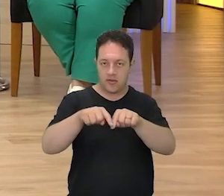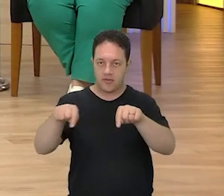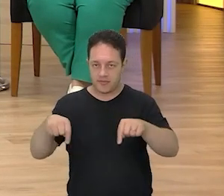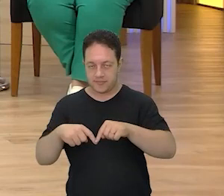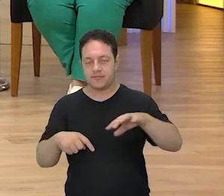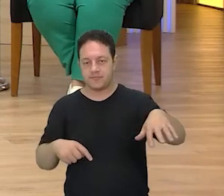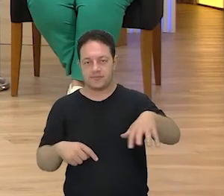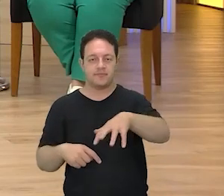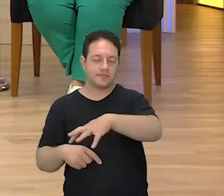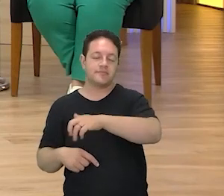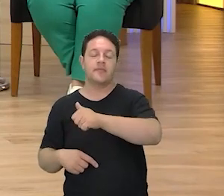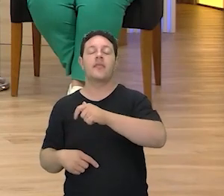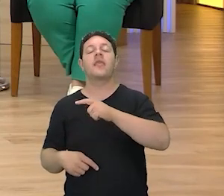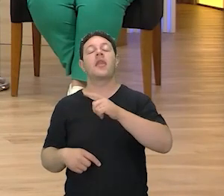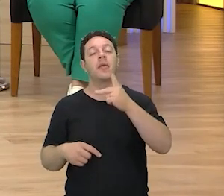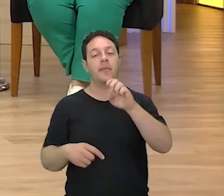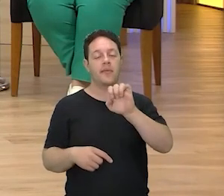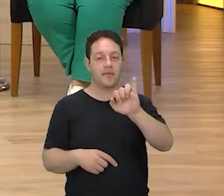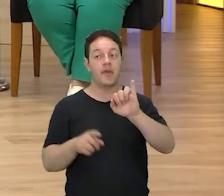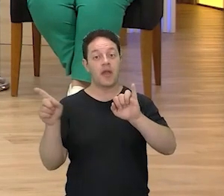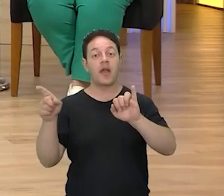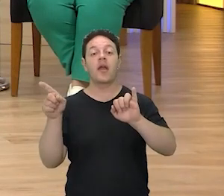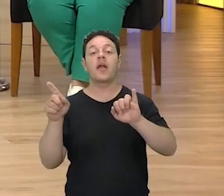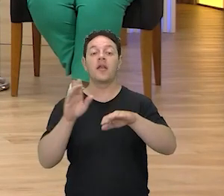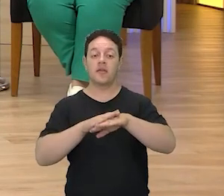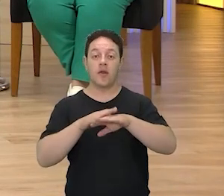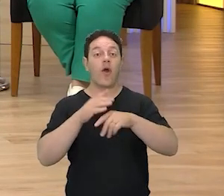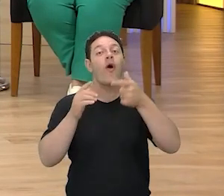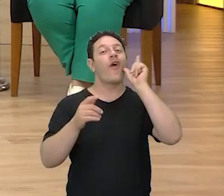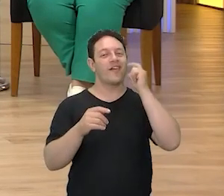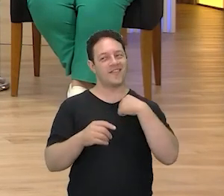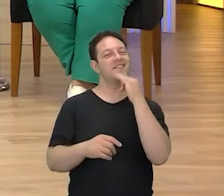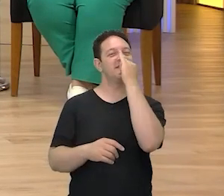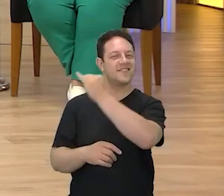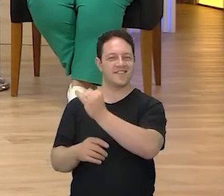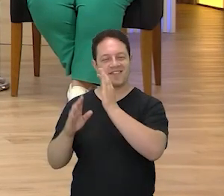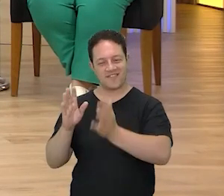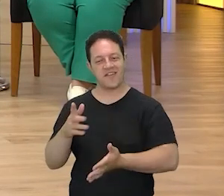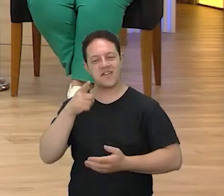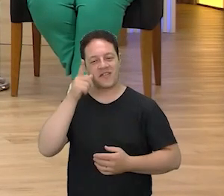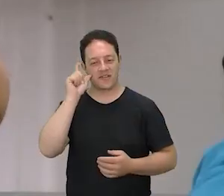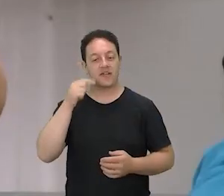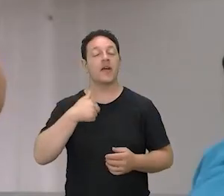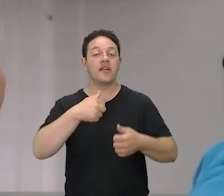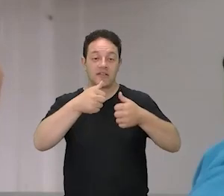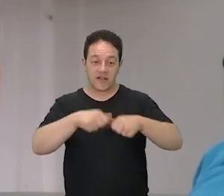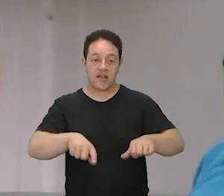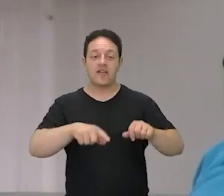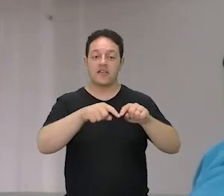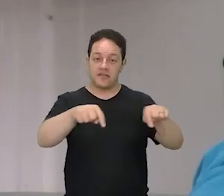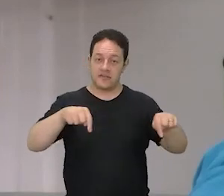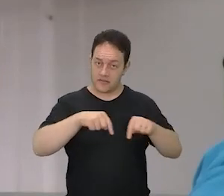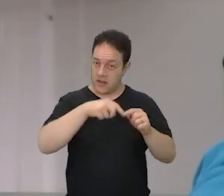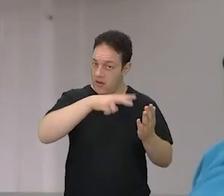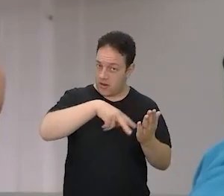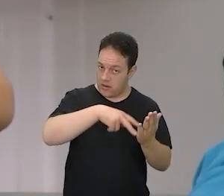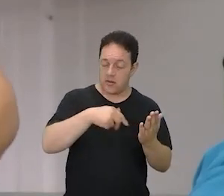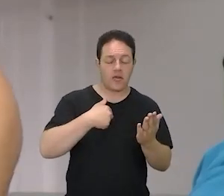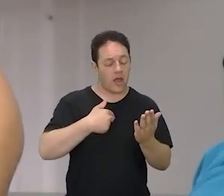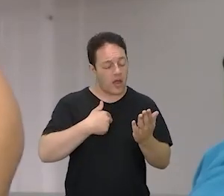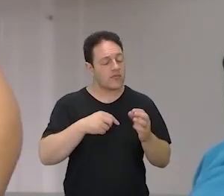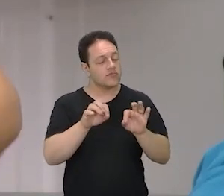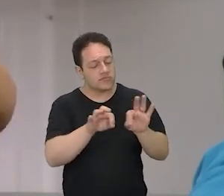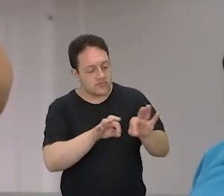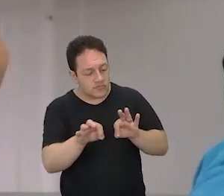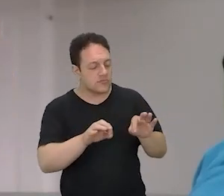esse debate, até contei ontem para eles. Eu estava na sala de leitura, eu tinha ido passar a fazer um